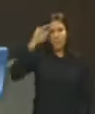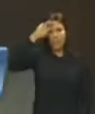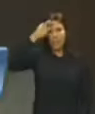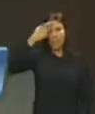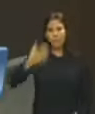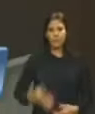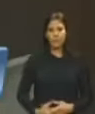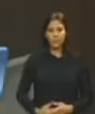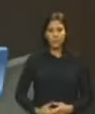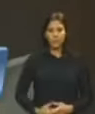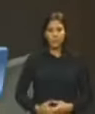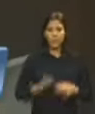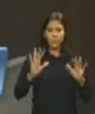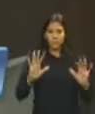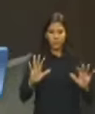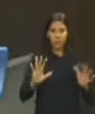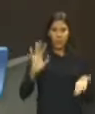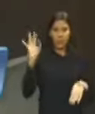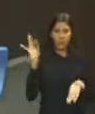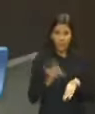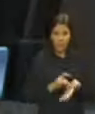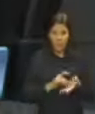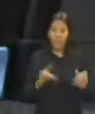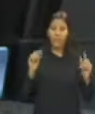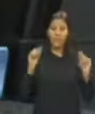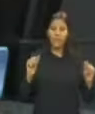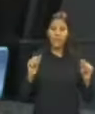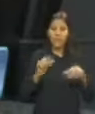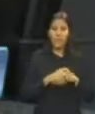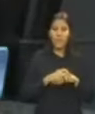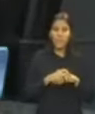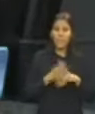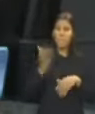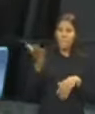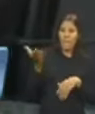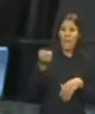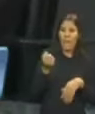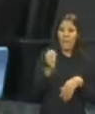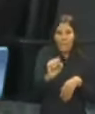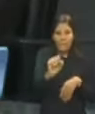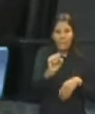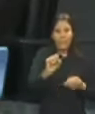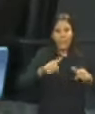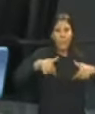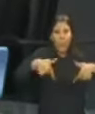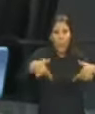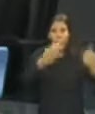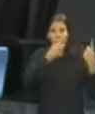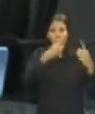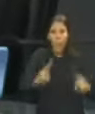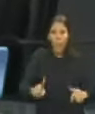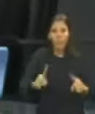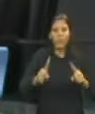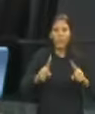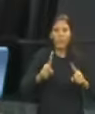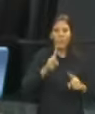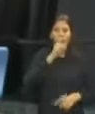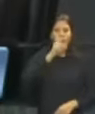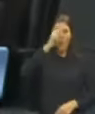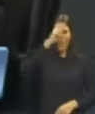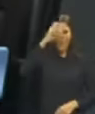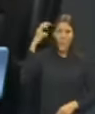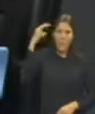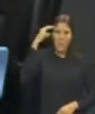Na verdade, deputado Rosendo, Vossa Excelência, que é um defensor da luta antimanicomial e que